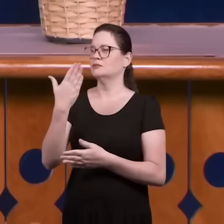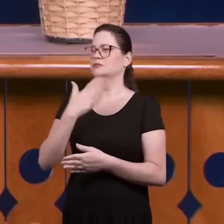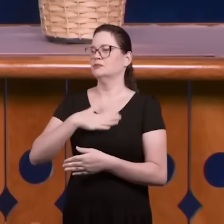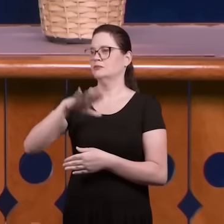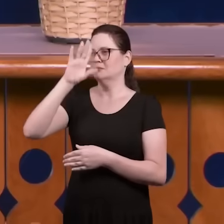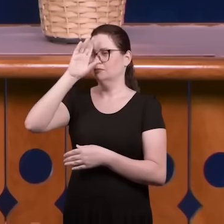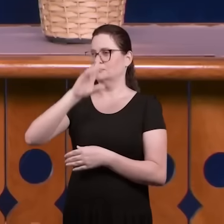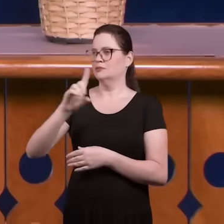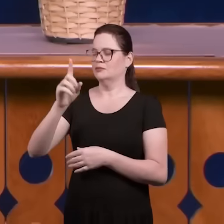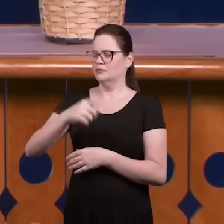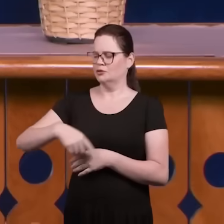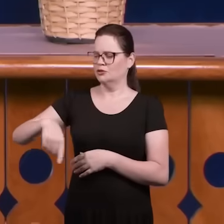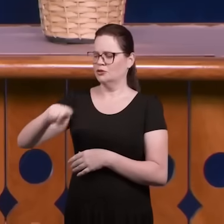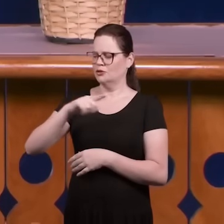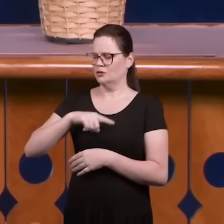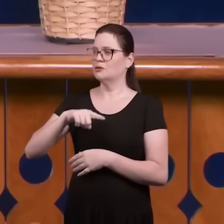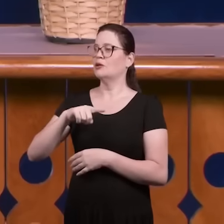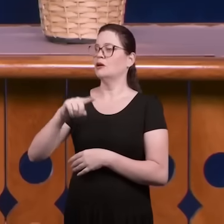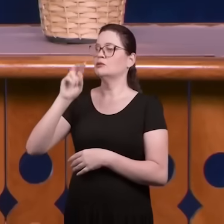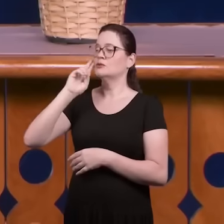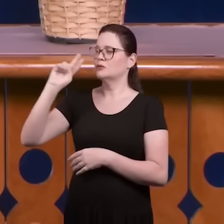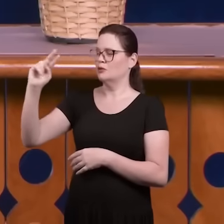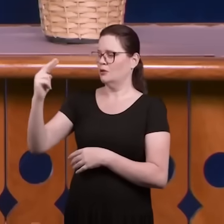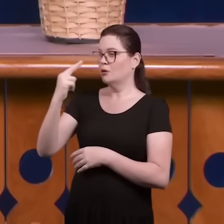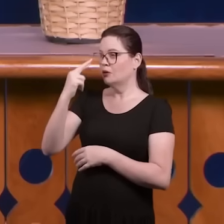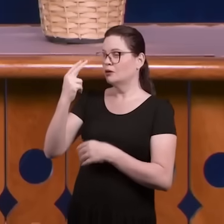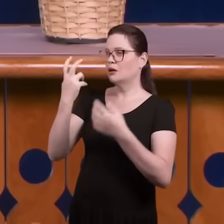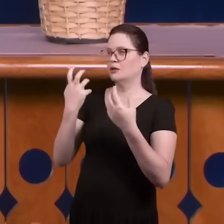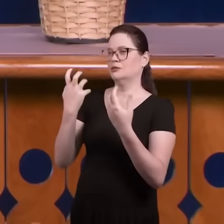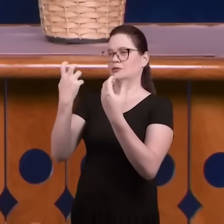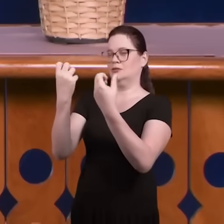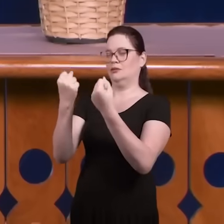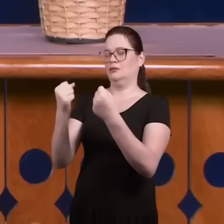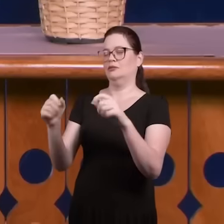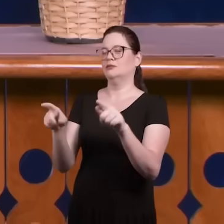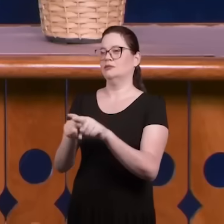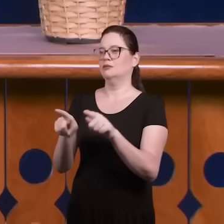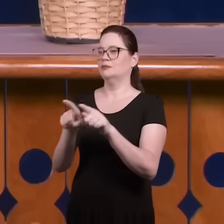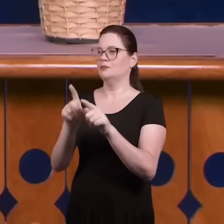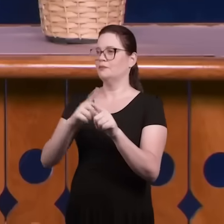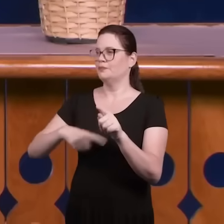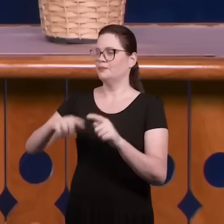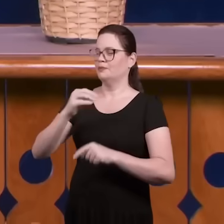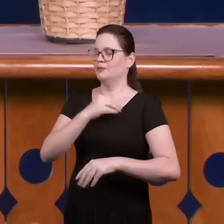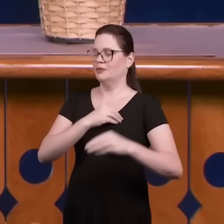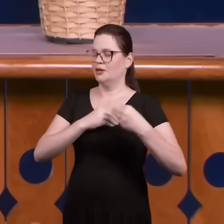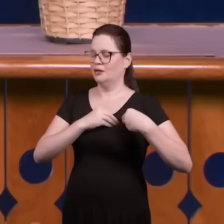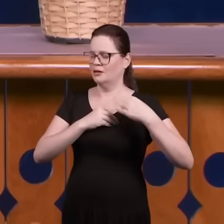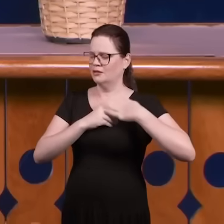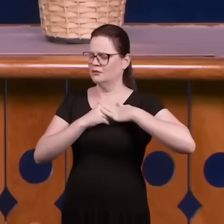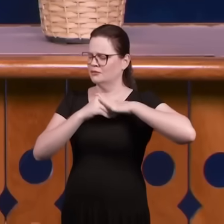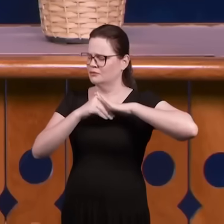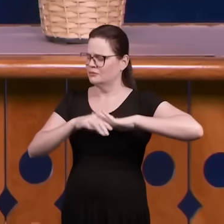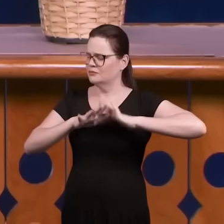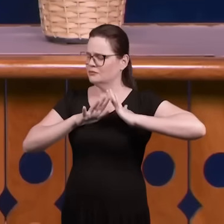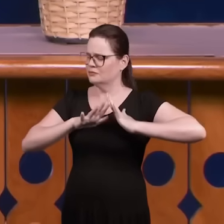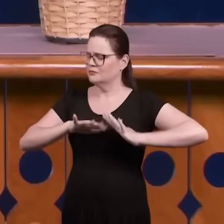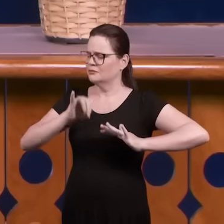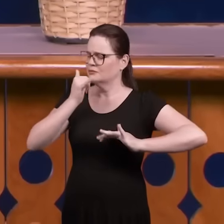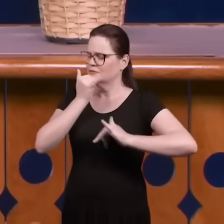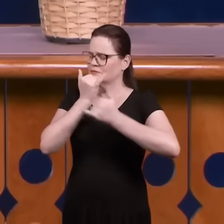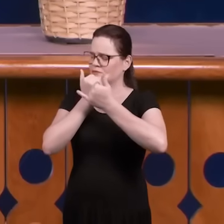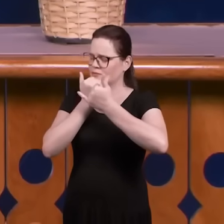para que sejamos aceitos por Ti, tenhamos os nossos pecados